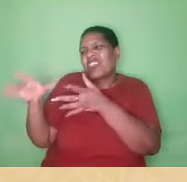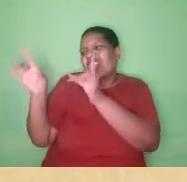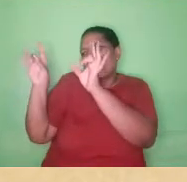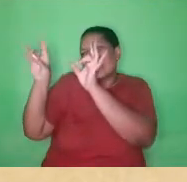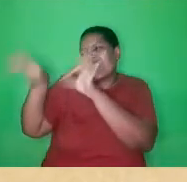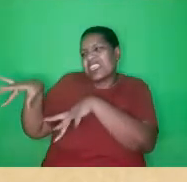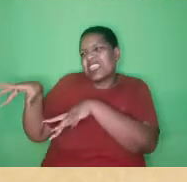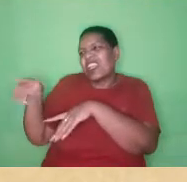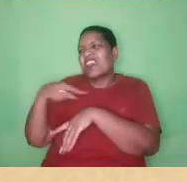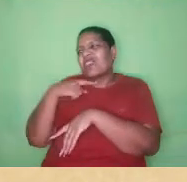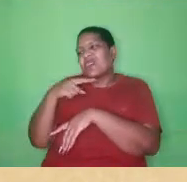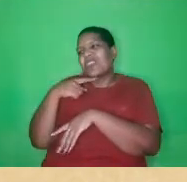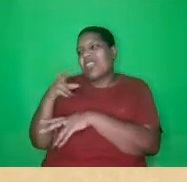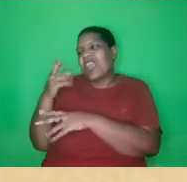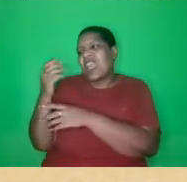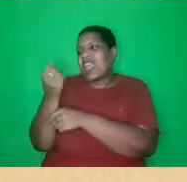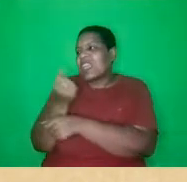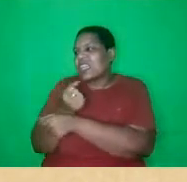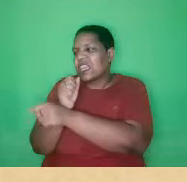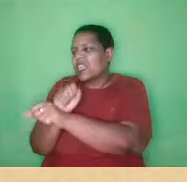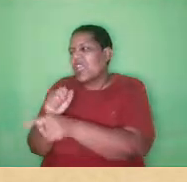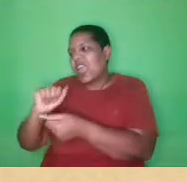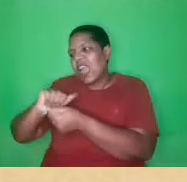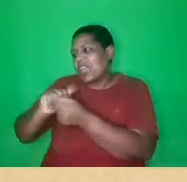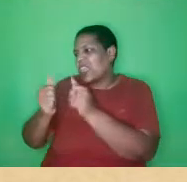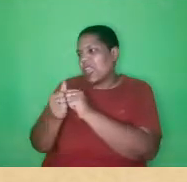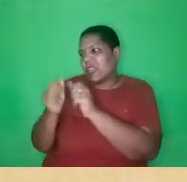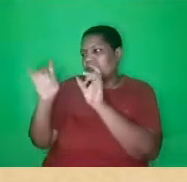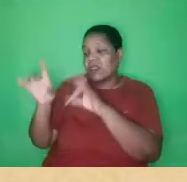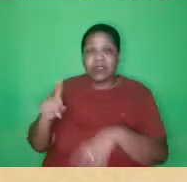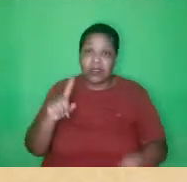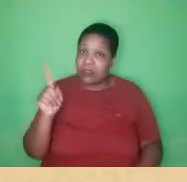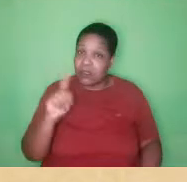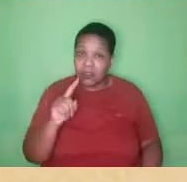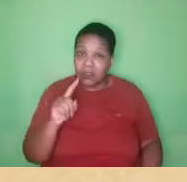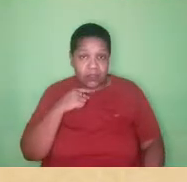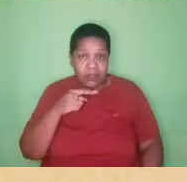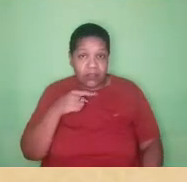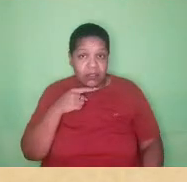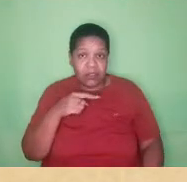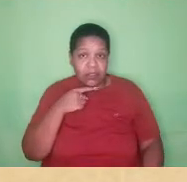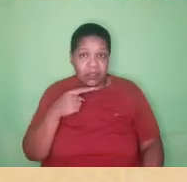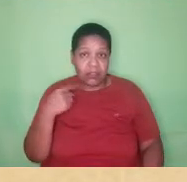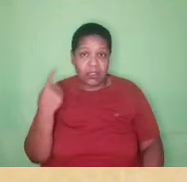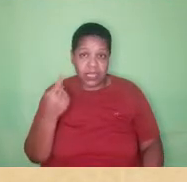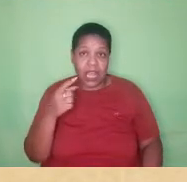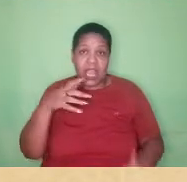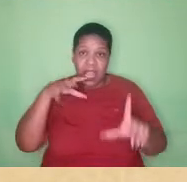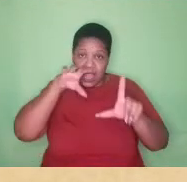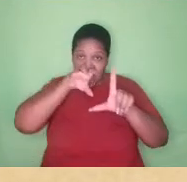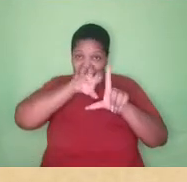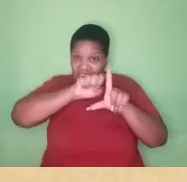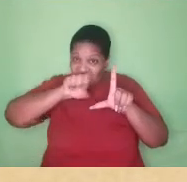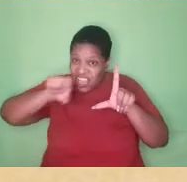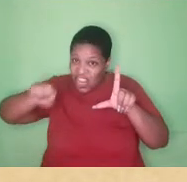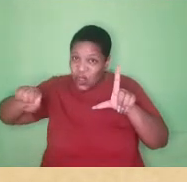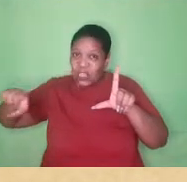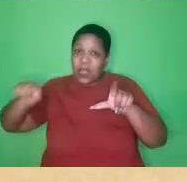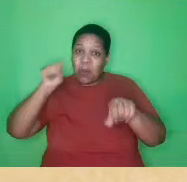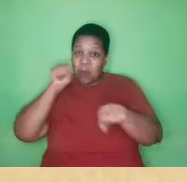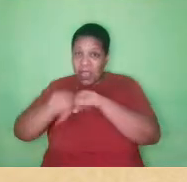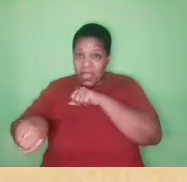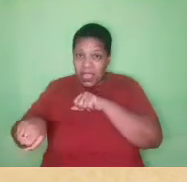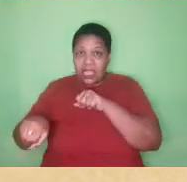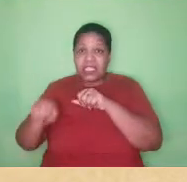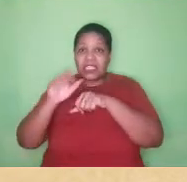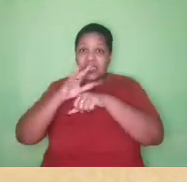escravidão. Ah, os índios não se adaptaram à escravidão. Bom, primeiro que há genocídio mesmo indígena, com epidemias, com uso